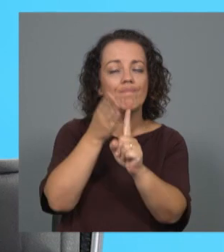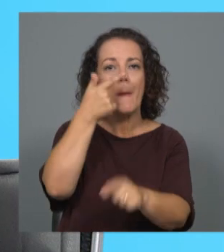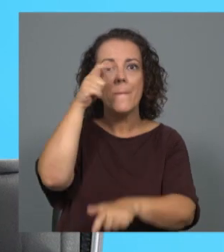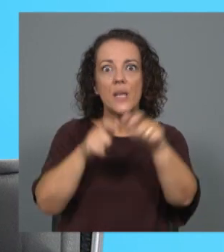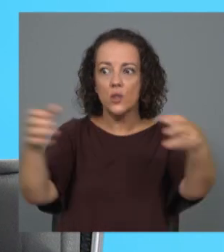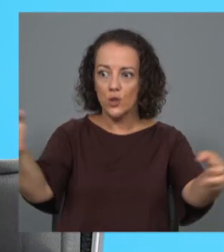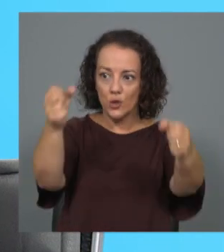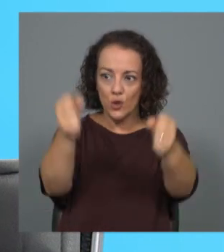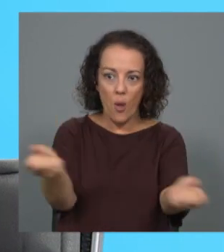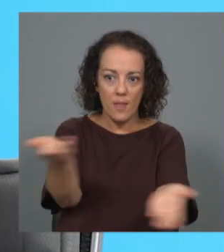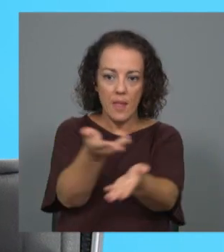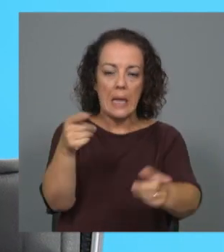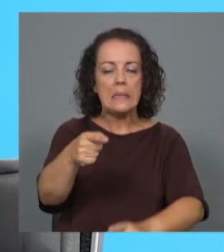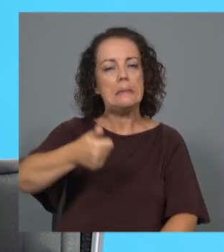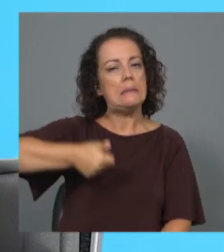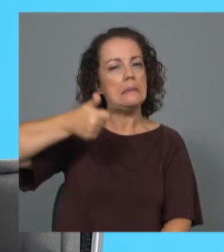é esse diálogo